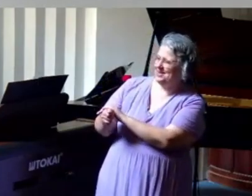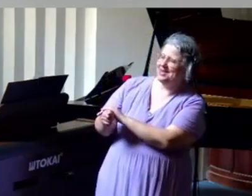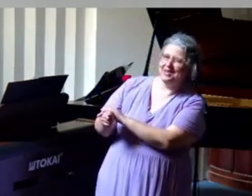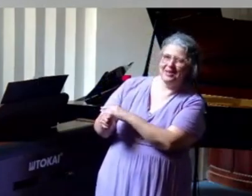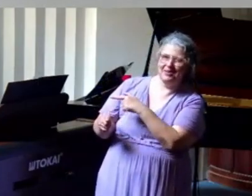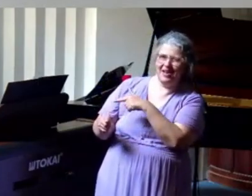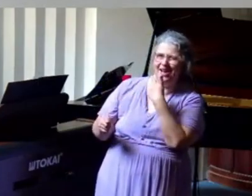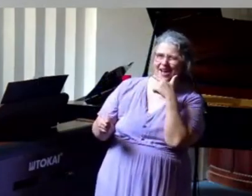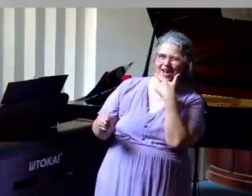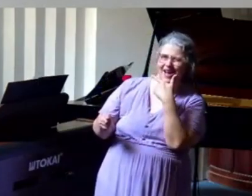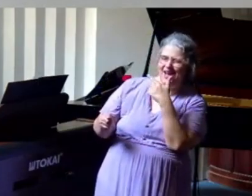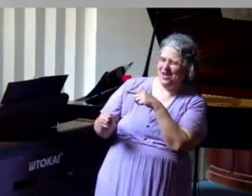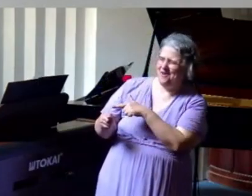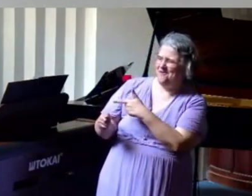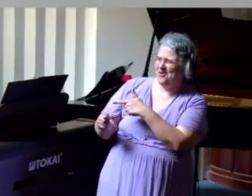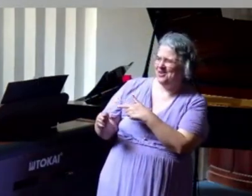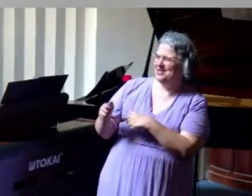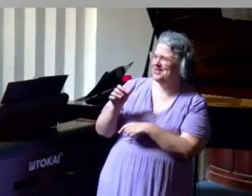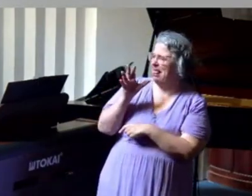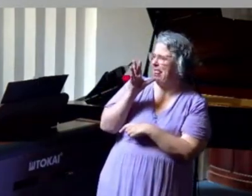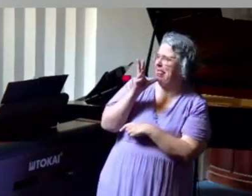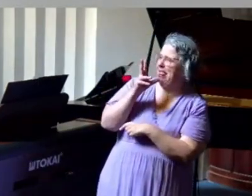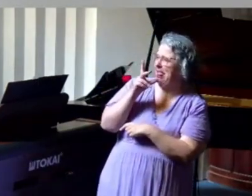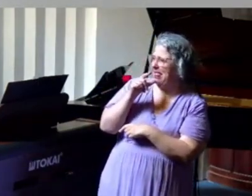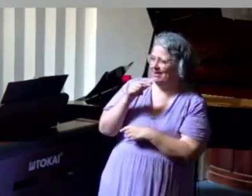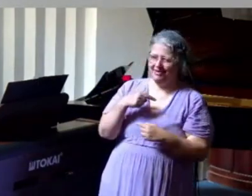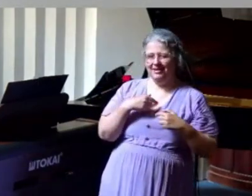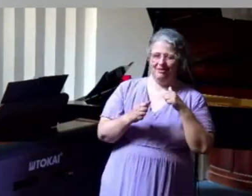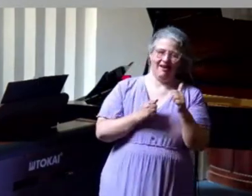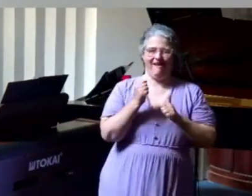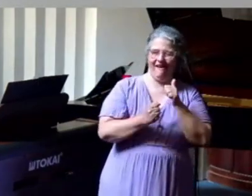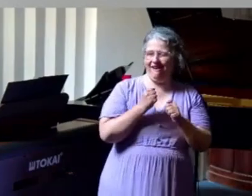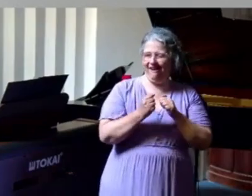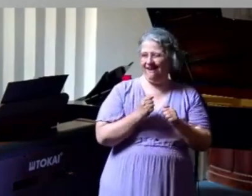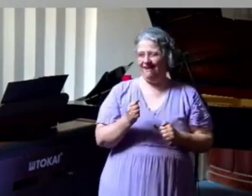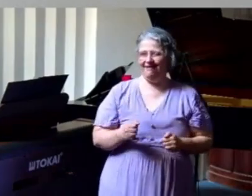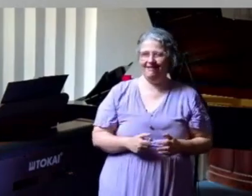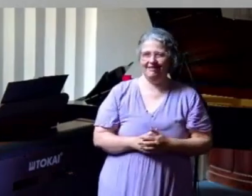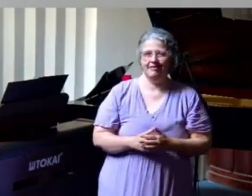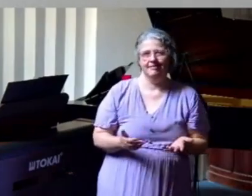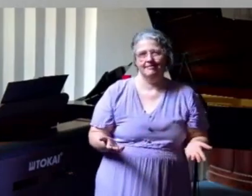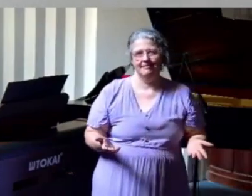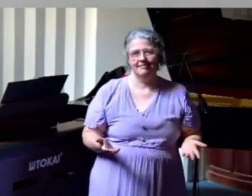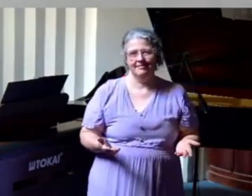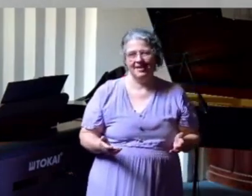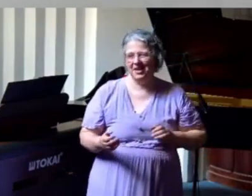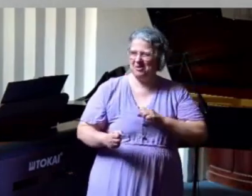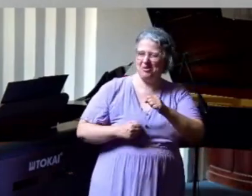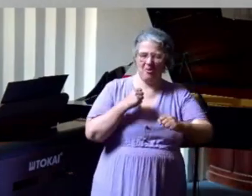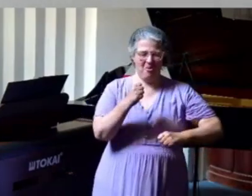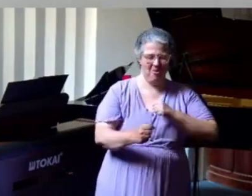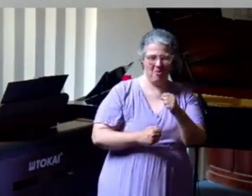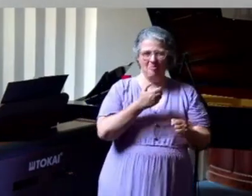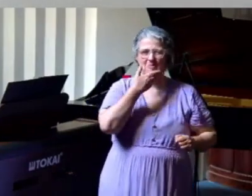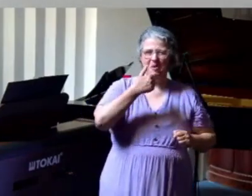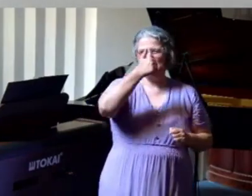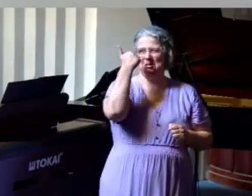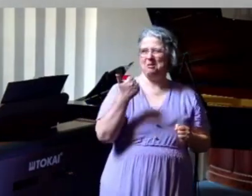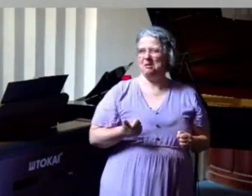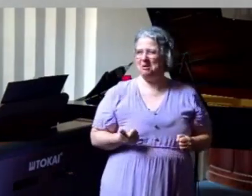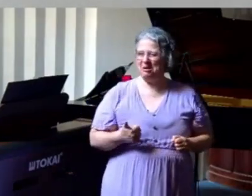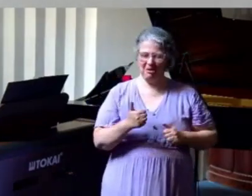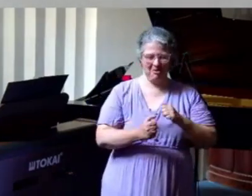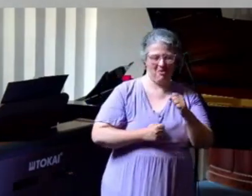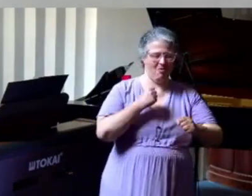Entende, Samuel? Lebre é rápido, né? Tartaruga é lento. Então, assim, a lebre falava, eu corro mais que você. Eu corro muito mais